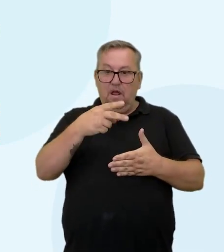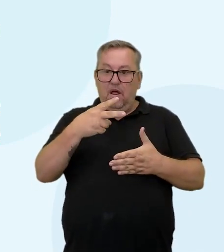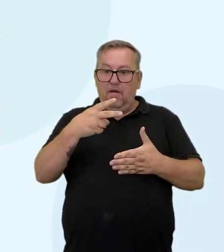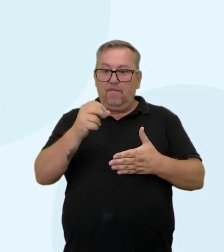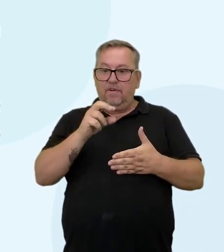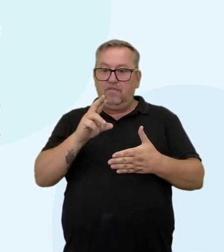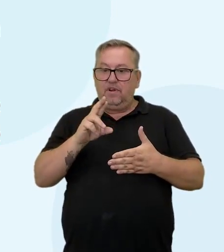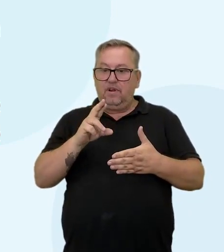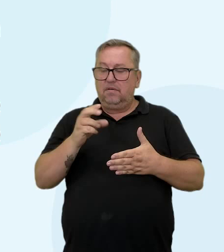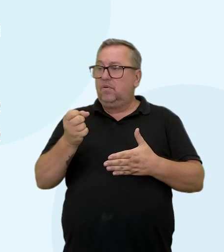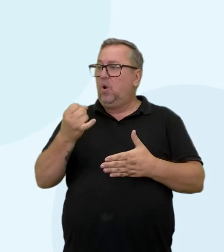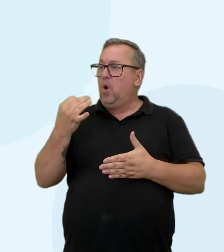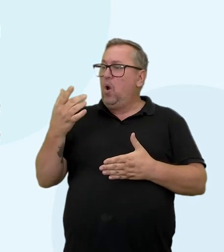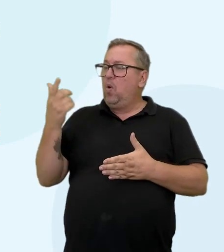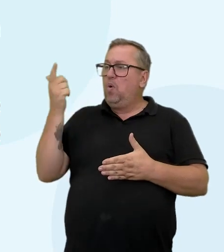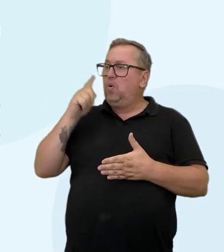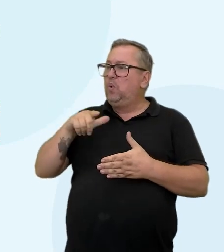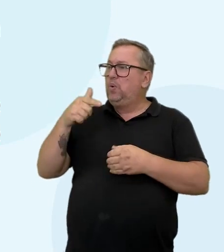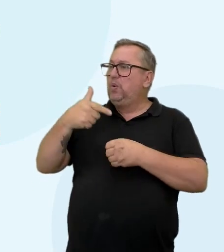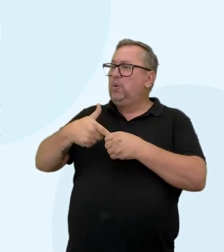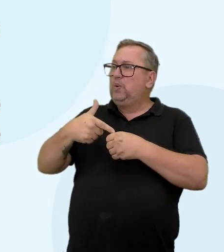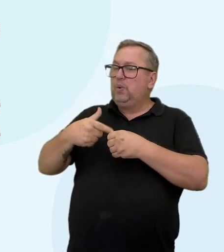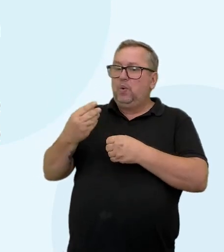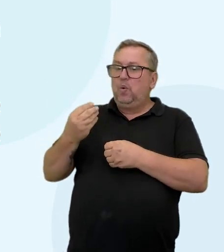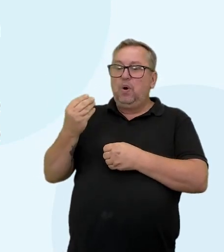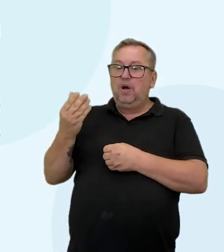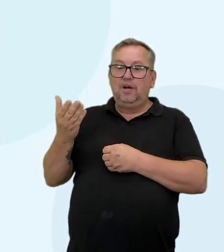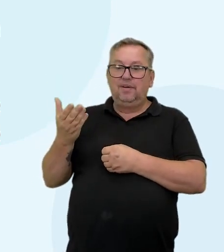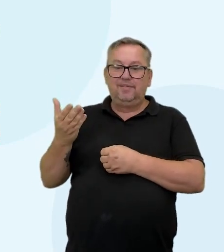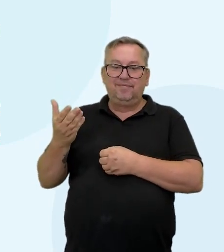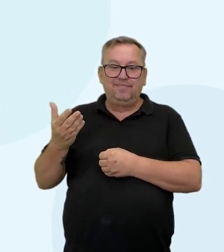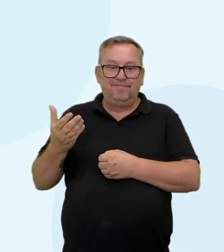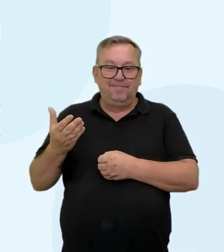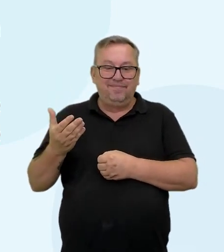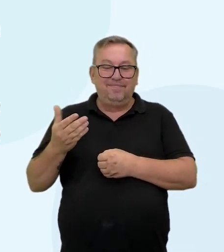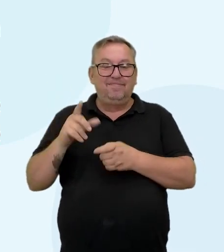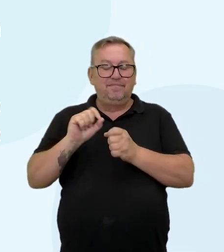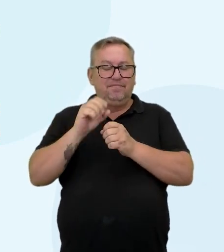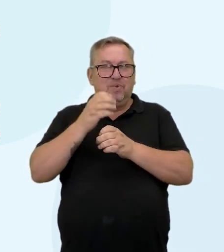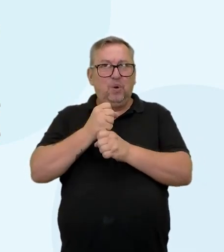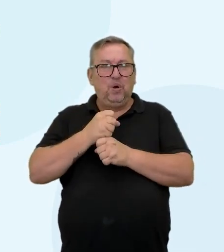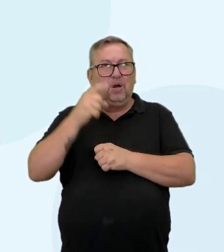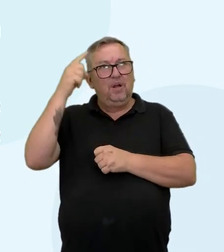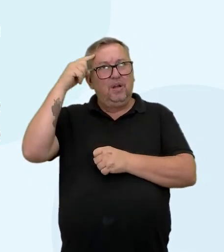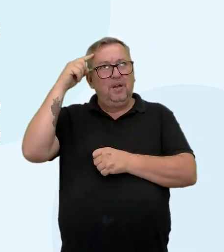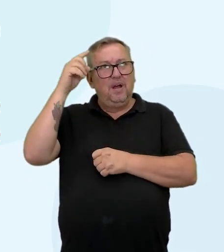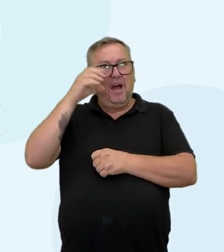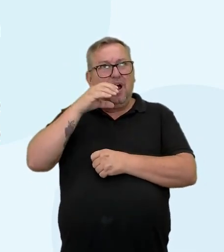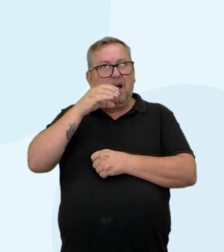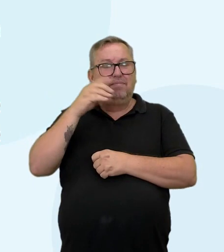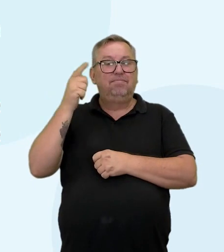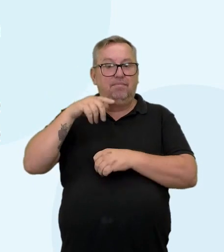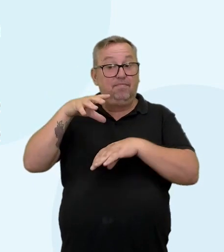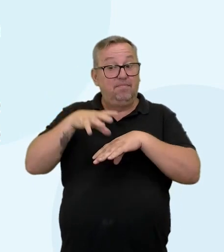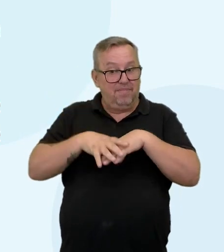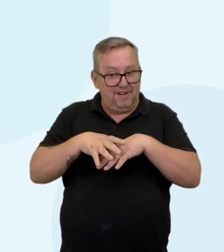Eita, quantos litros de combustível eu consigo colocar? Então você faz uma conta rapidinha, tá? Pelo menos para você ter uma noção.